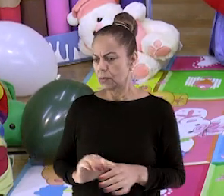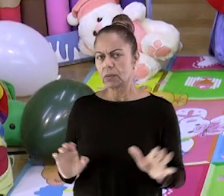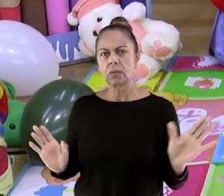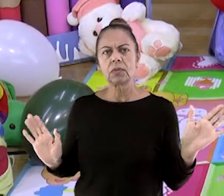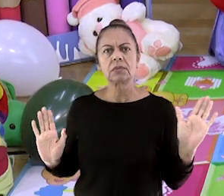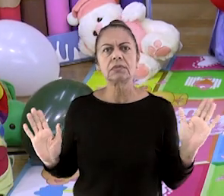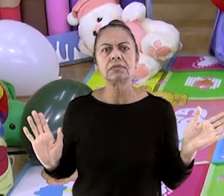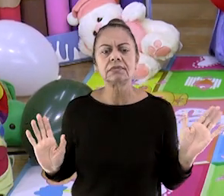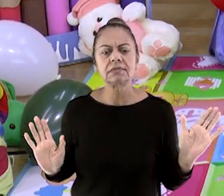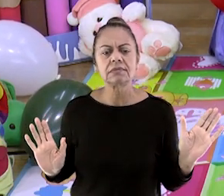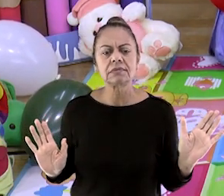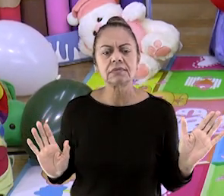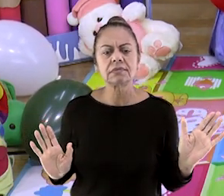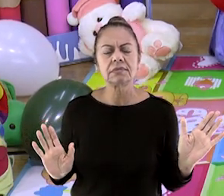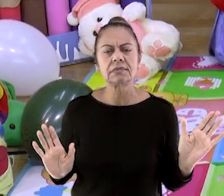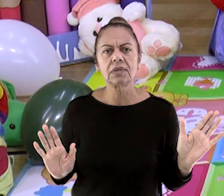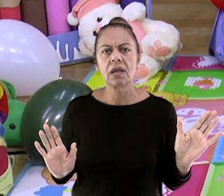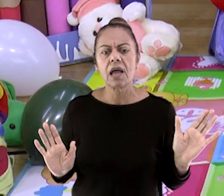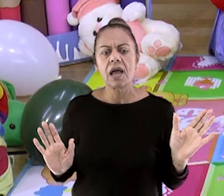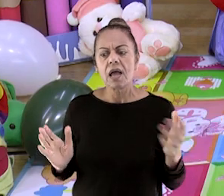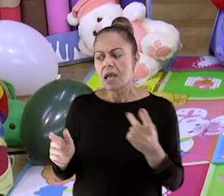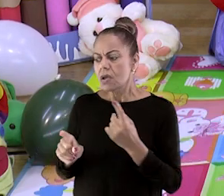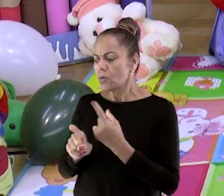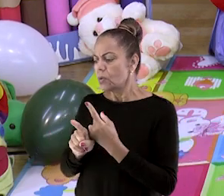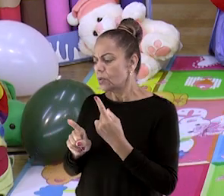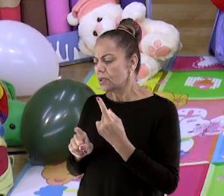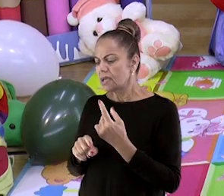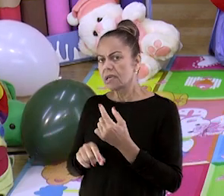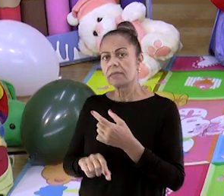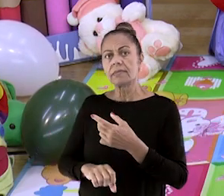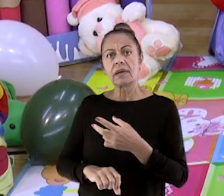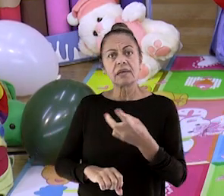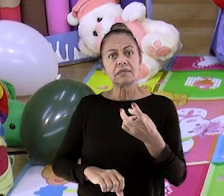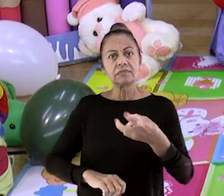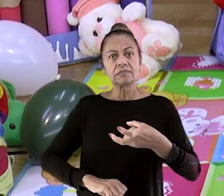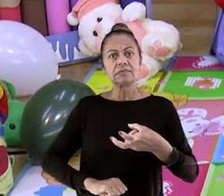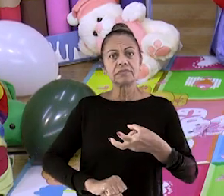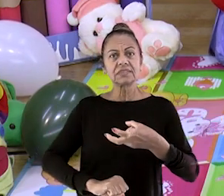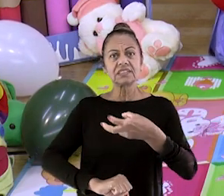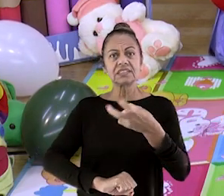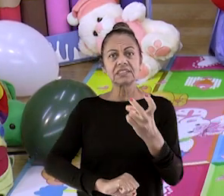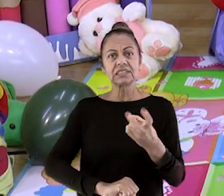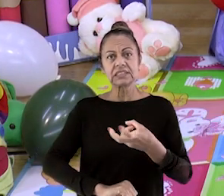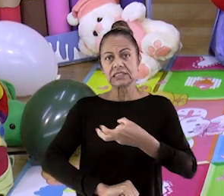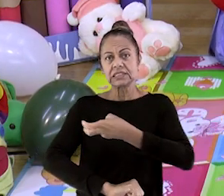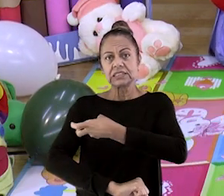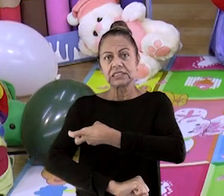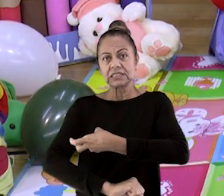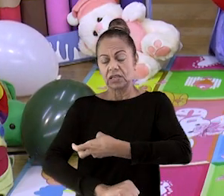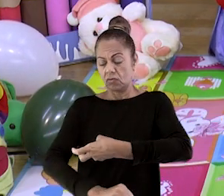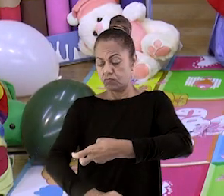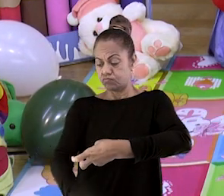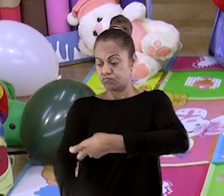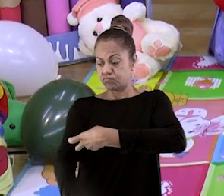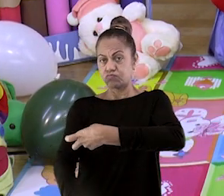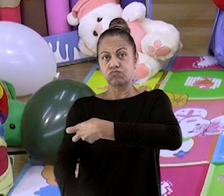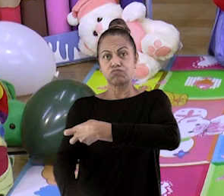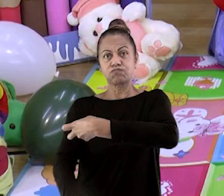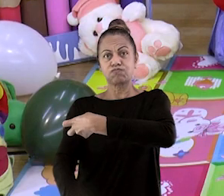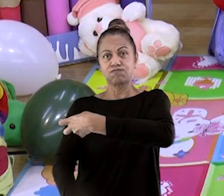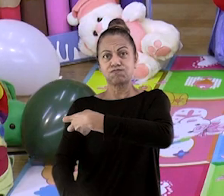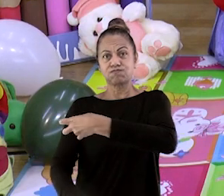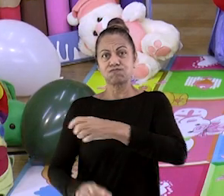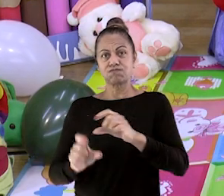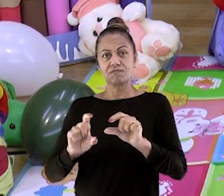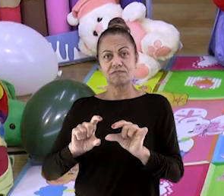o que uma injeção é uma injeção com pena